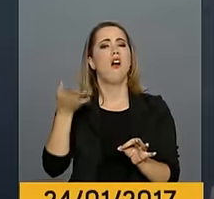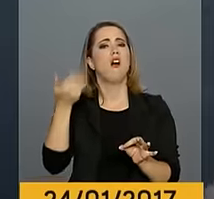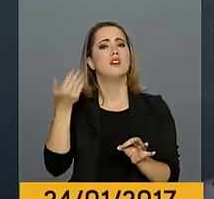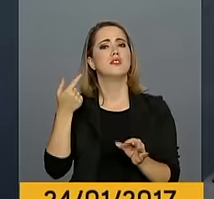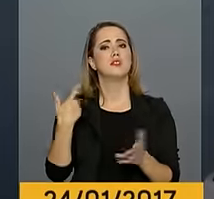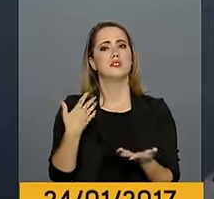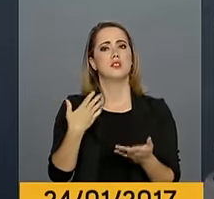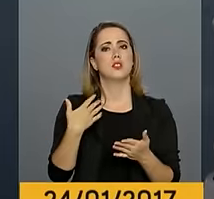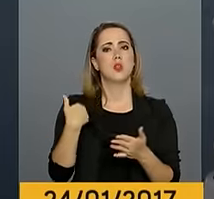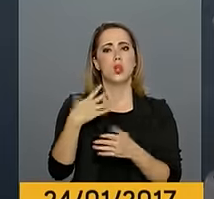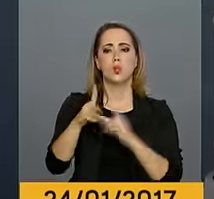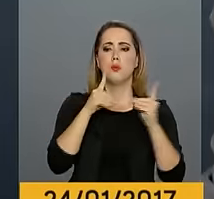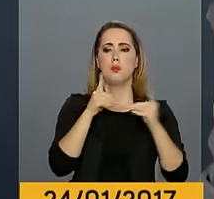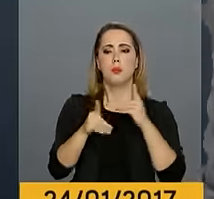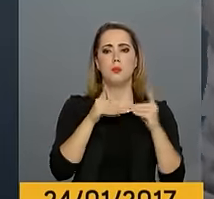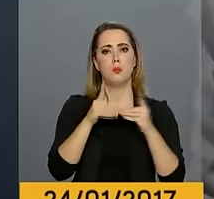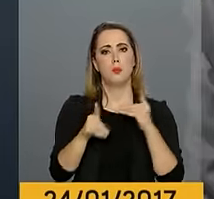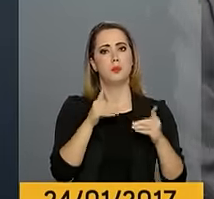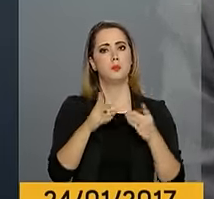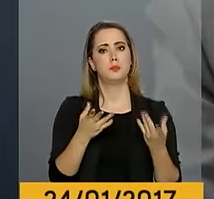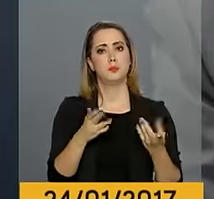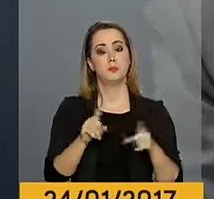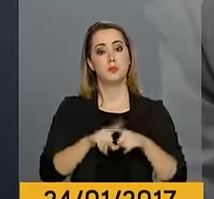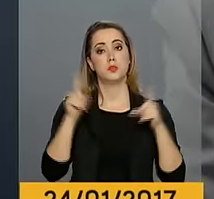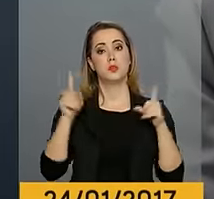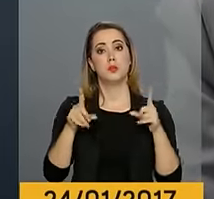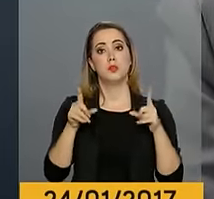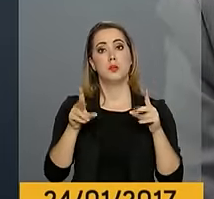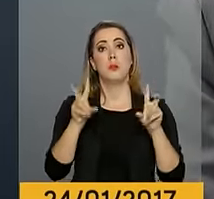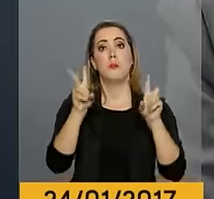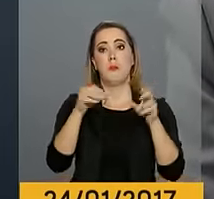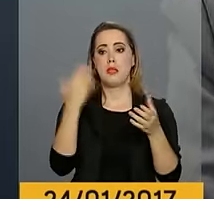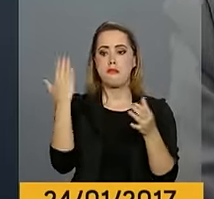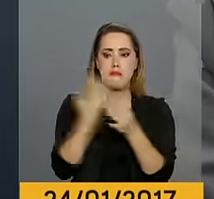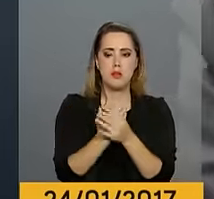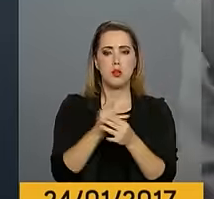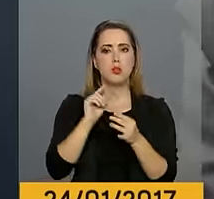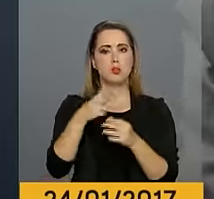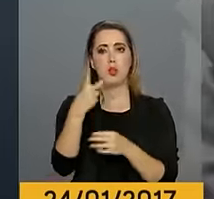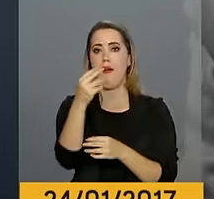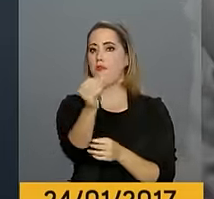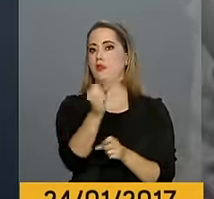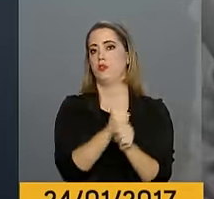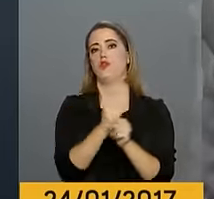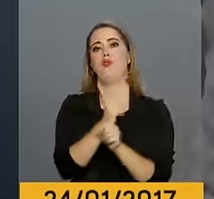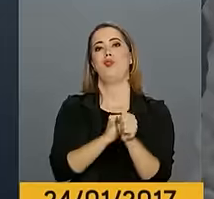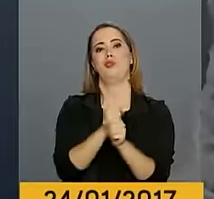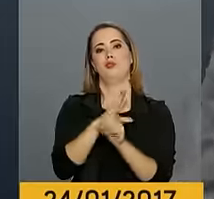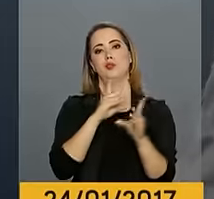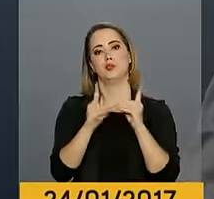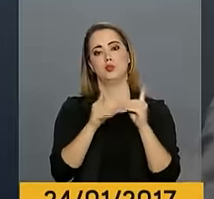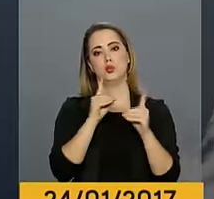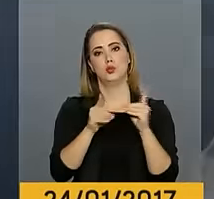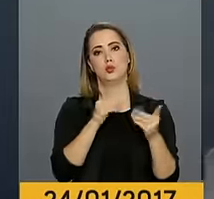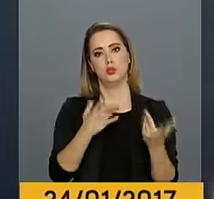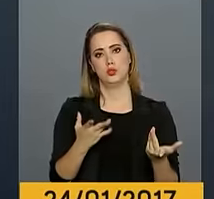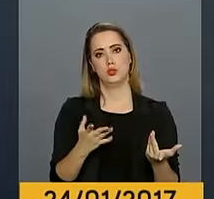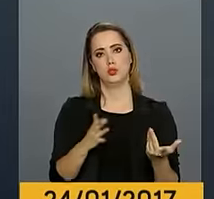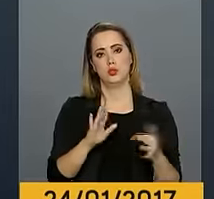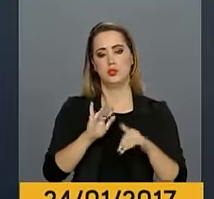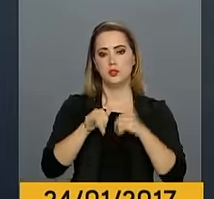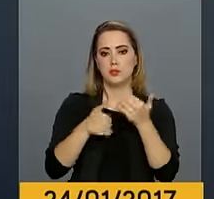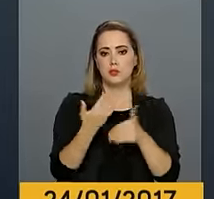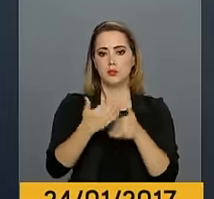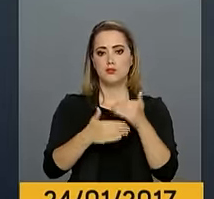até em face do instrumento utilizado, mas o fato é que a matéria foi discutida durante 20 anos. E gerando esse debate mais acentrado,